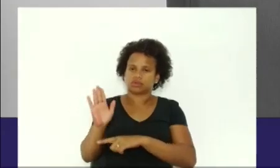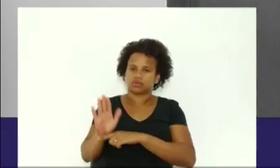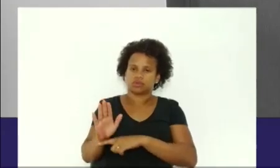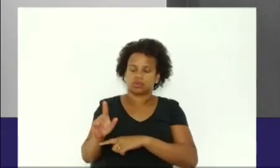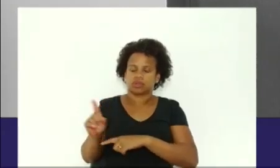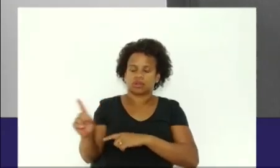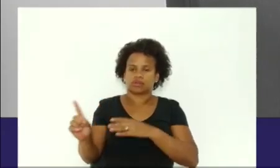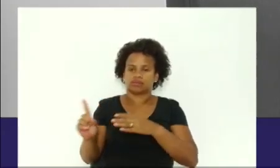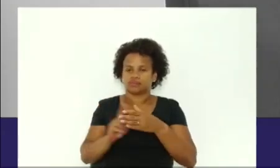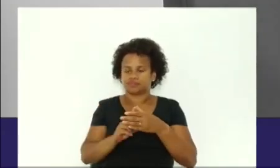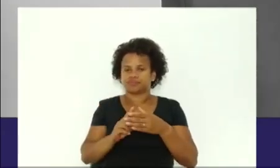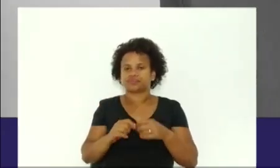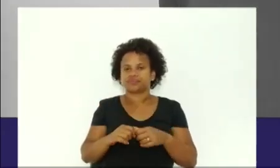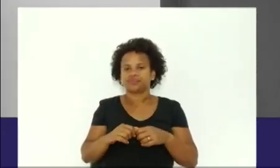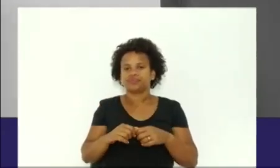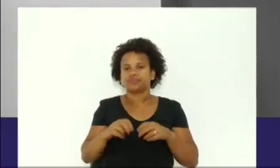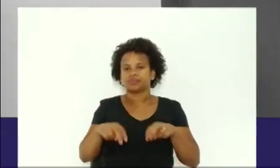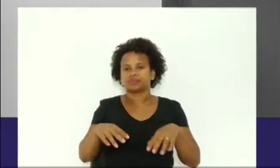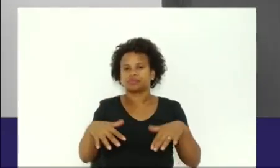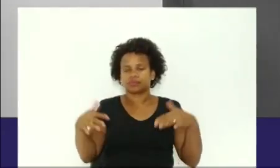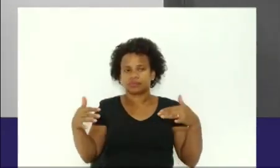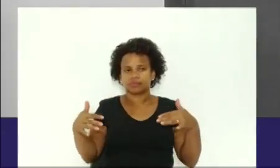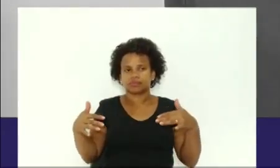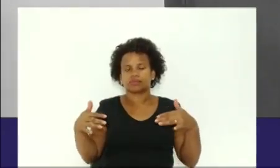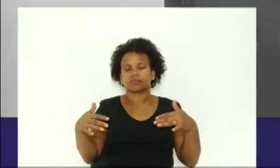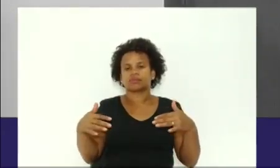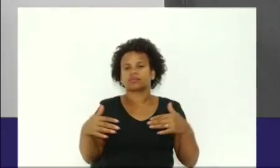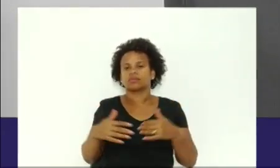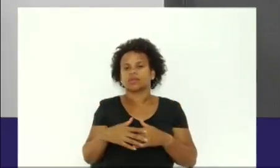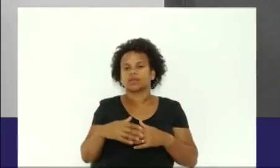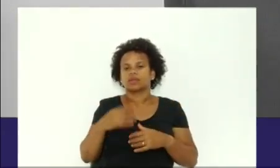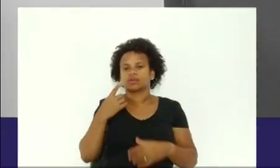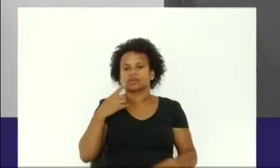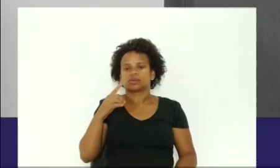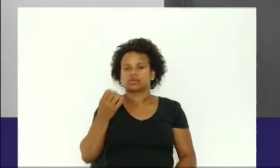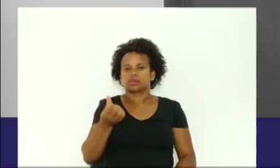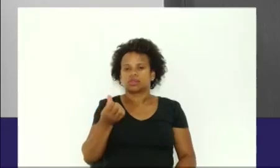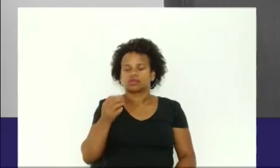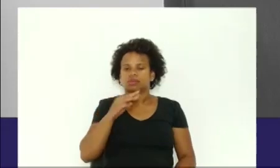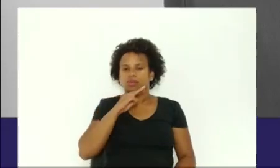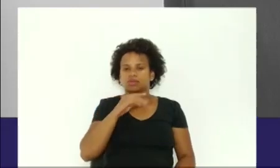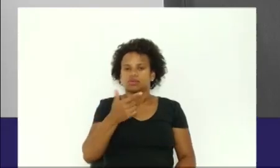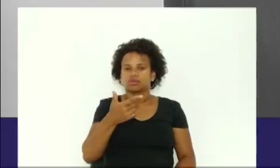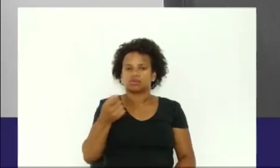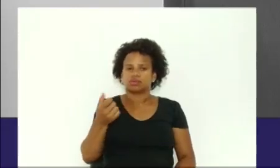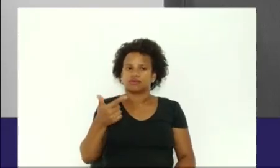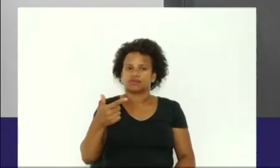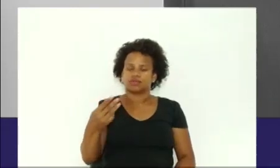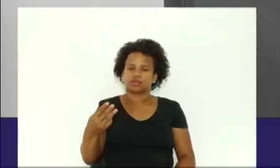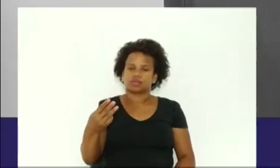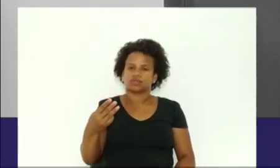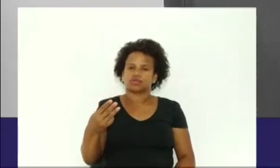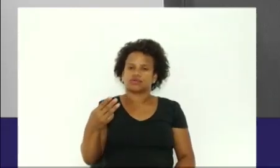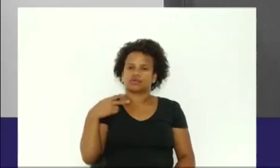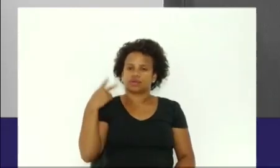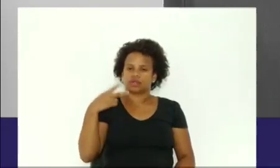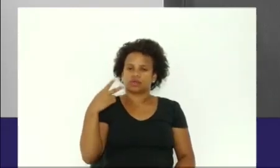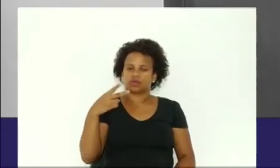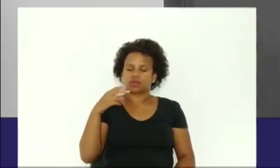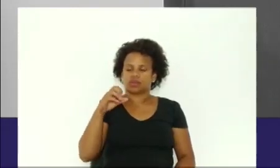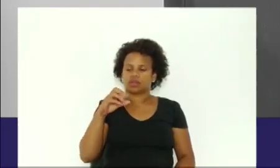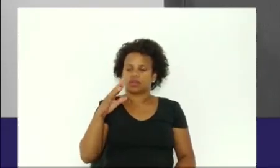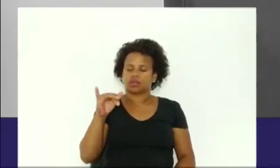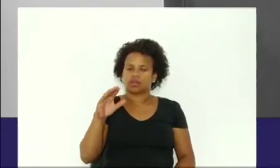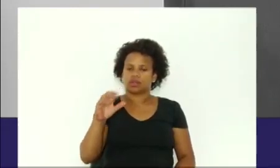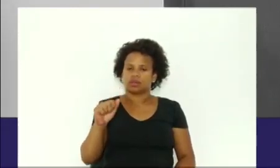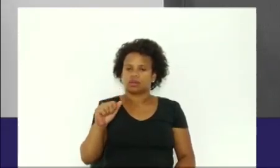assistidos. Plenário, vereador Laurindo Isidoro Jaqueta, 6 de março de 2023, vereadora autora Érica